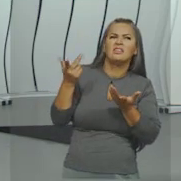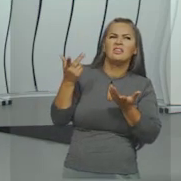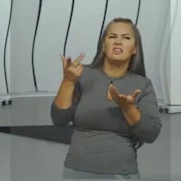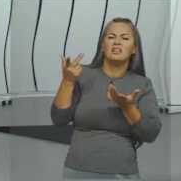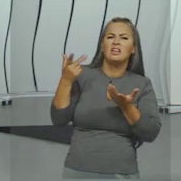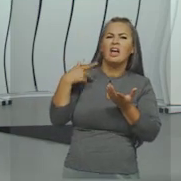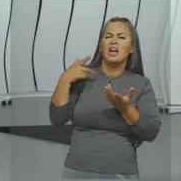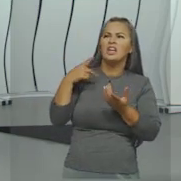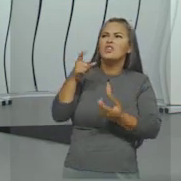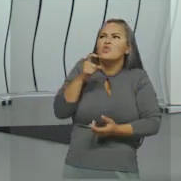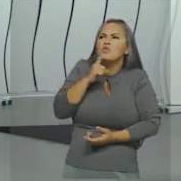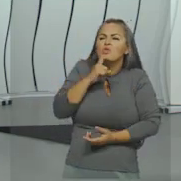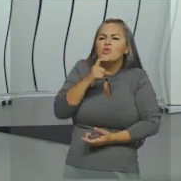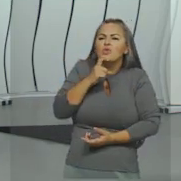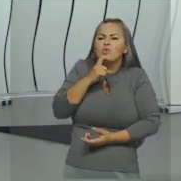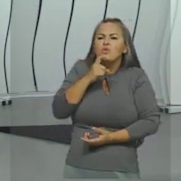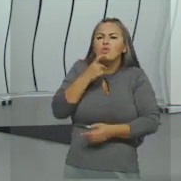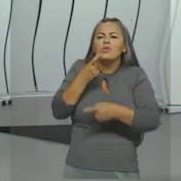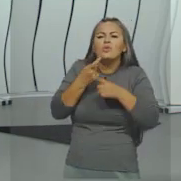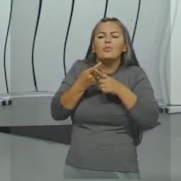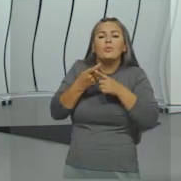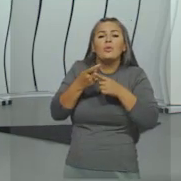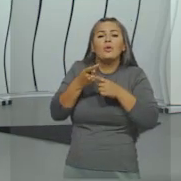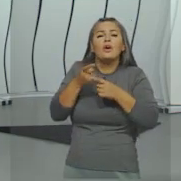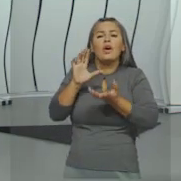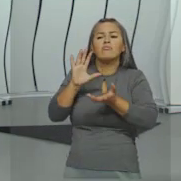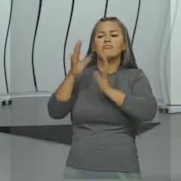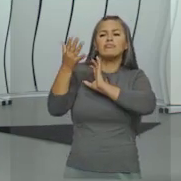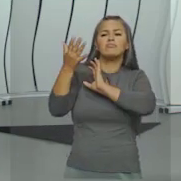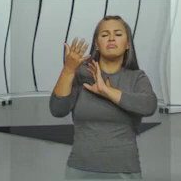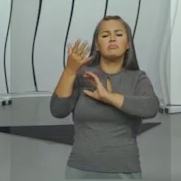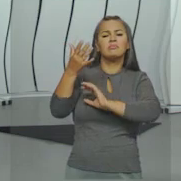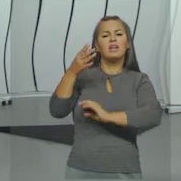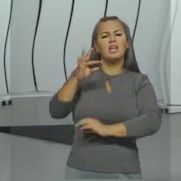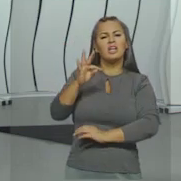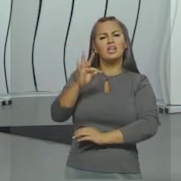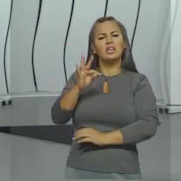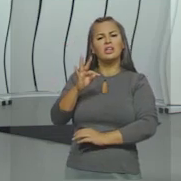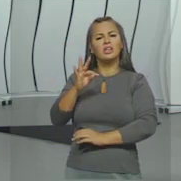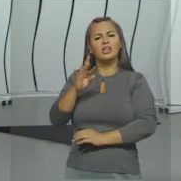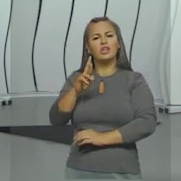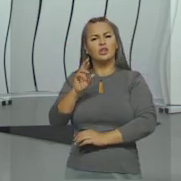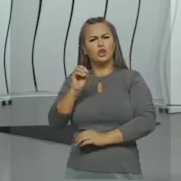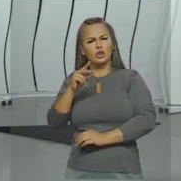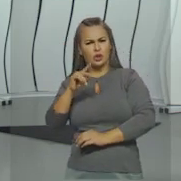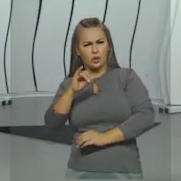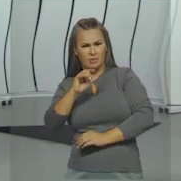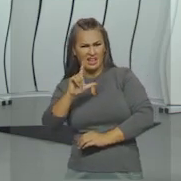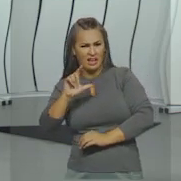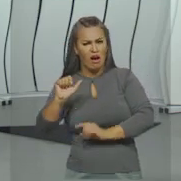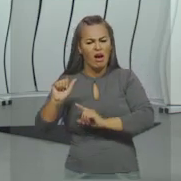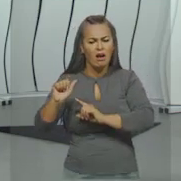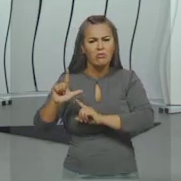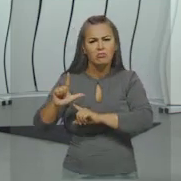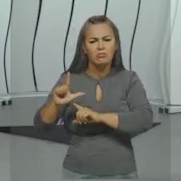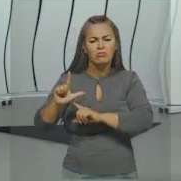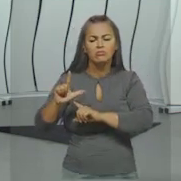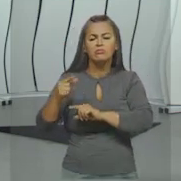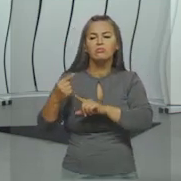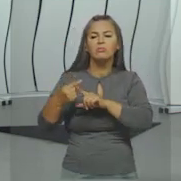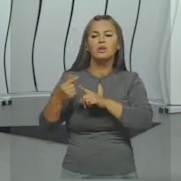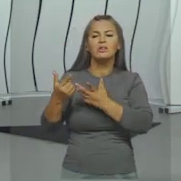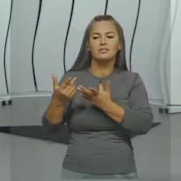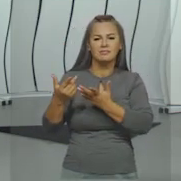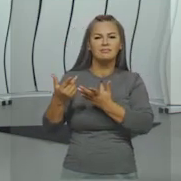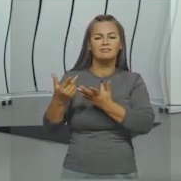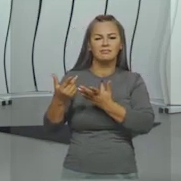tropical? Está fazendo frio, entramos no inverno e tal. Não é o caso desse momento, porque estamos num calor intenso, mas... Não, o clima ali